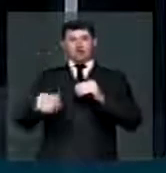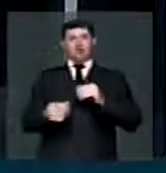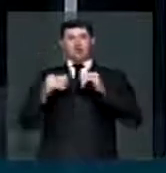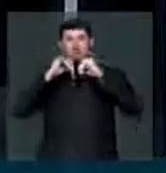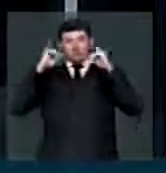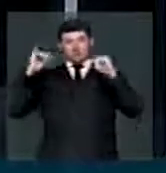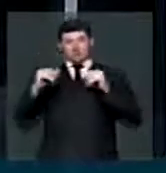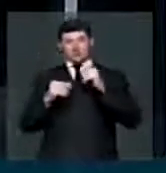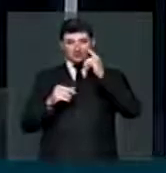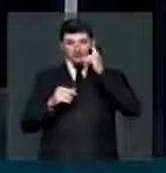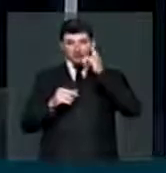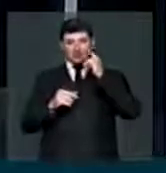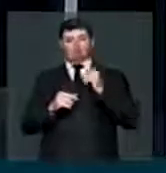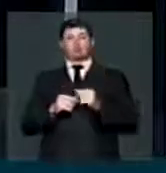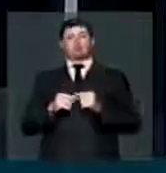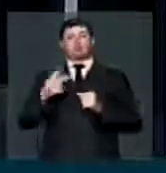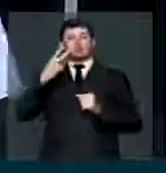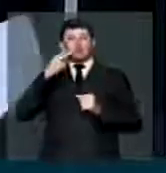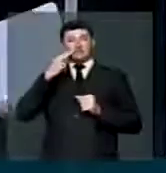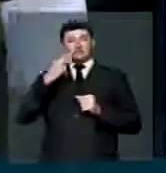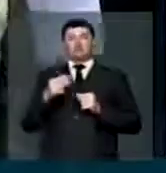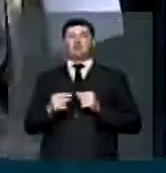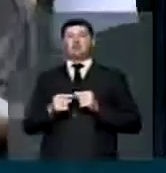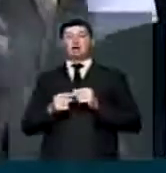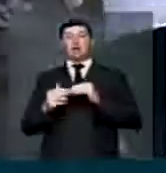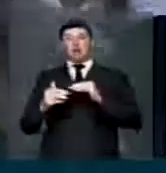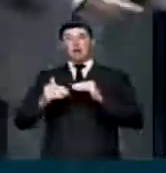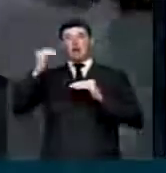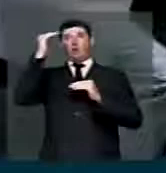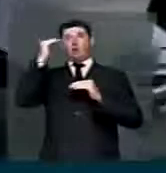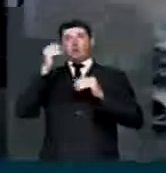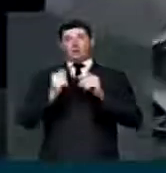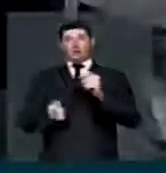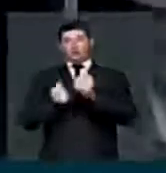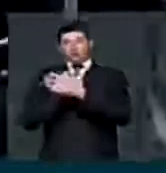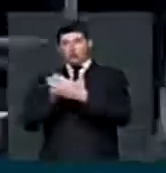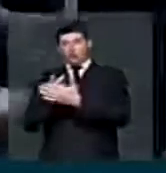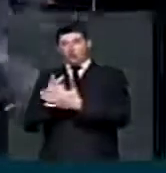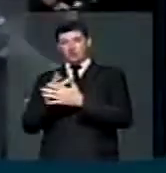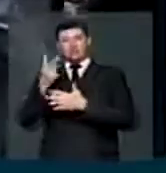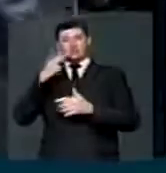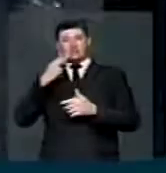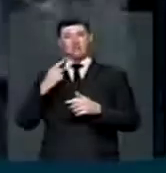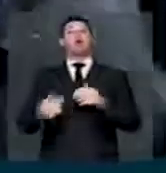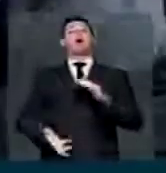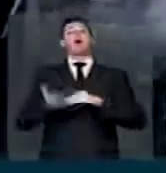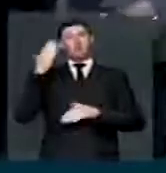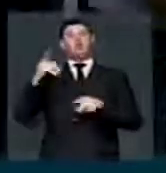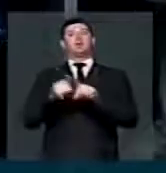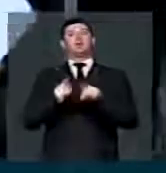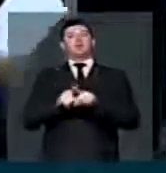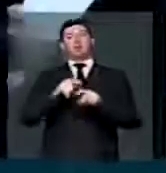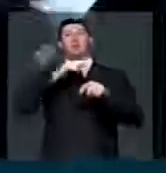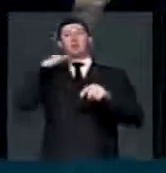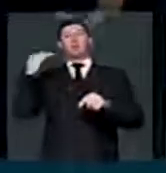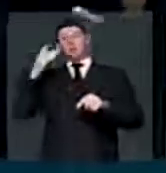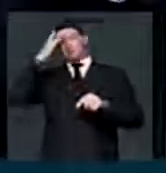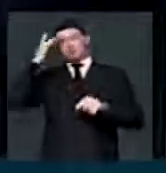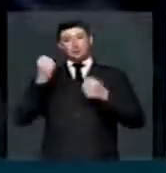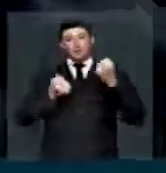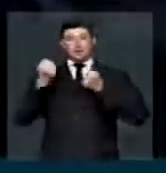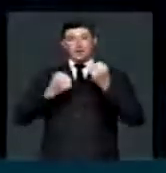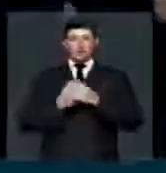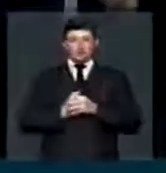da publicidade com a cerveja, do aumento do consumo, levou ao aumento das mortes de jovens no